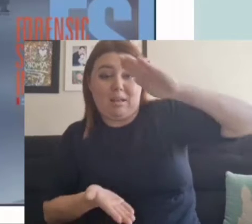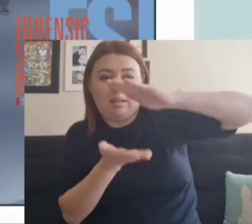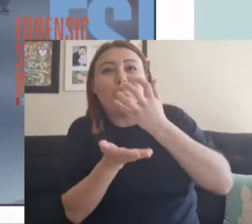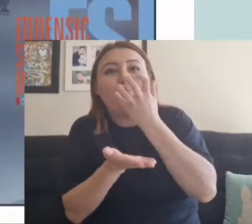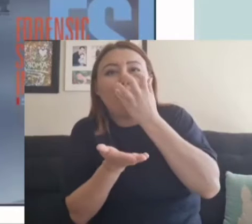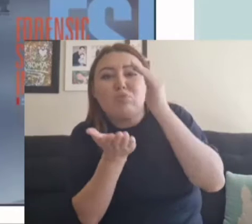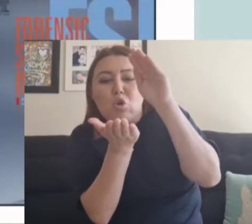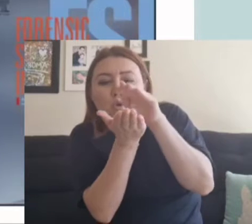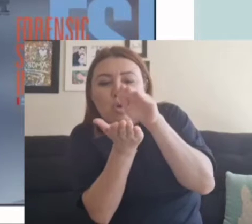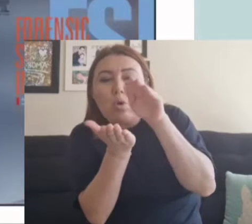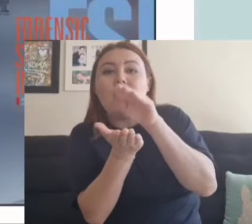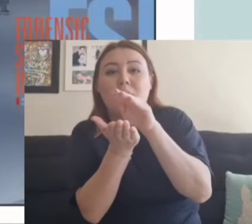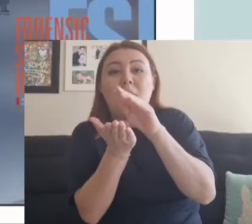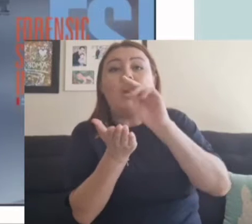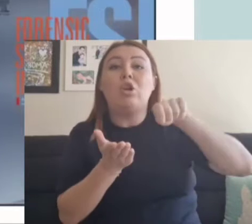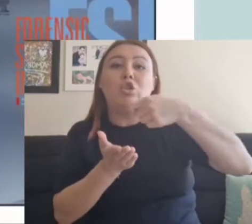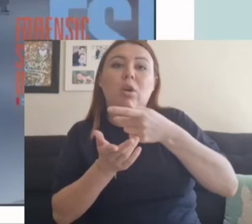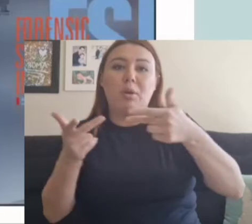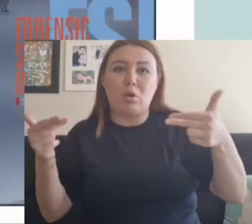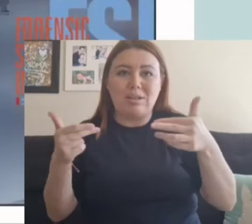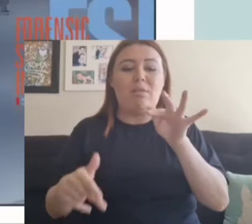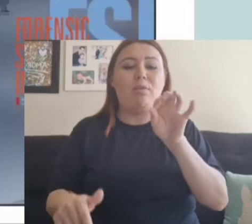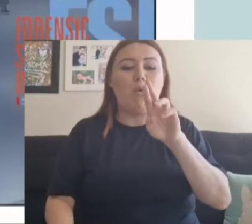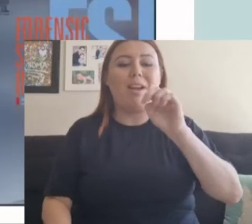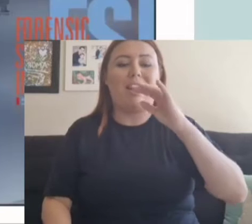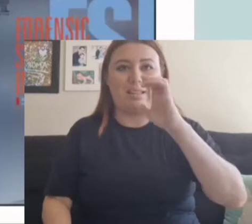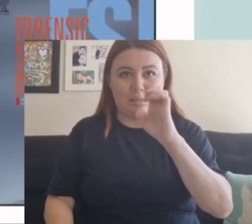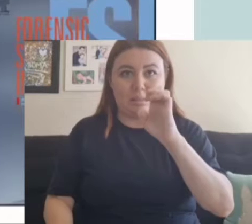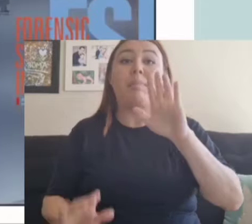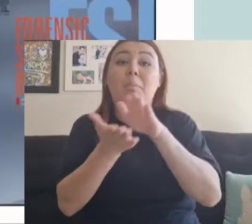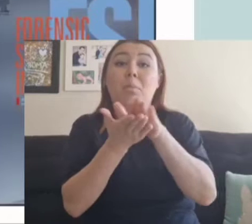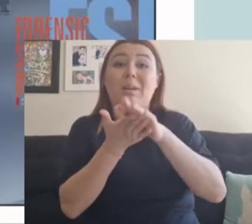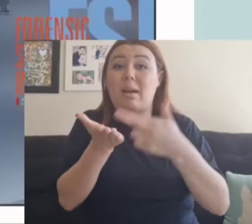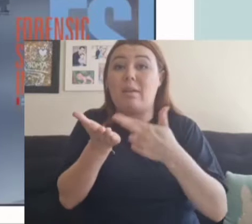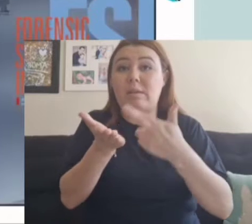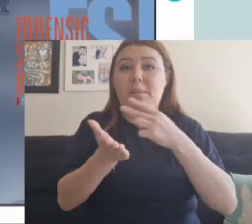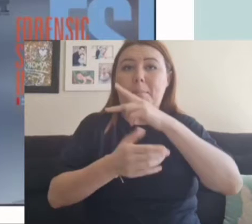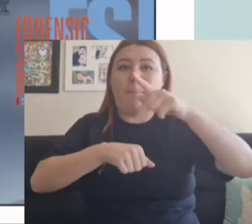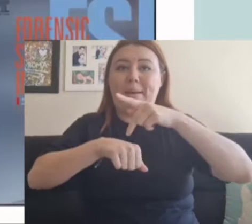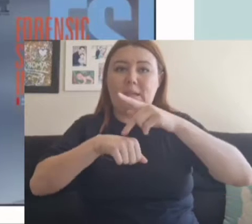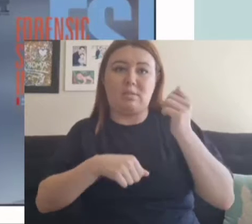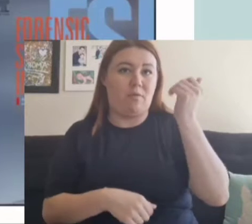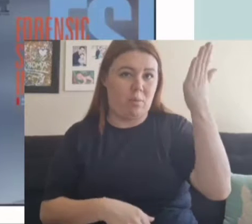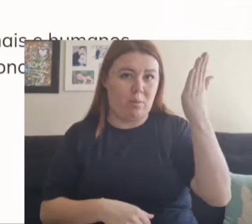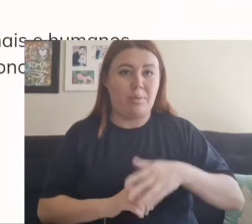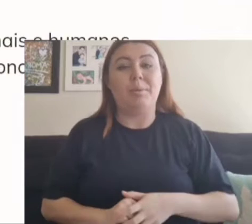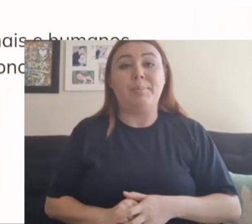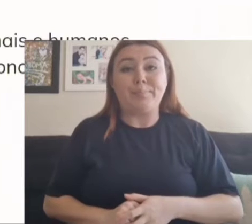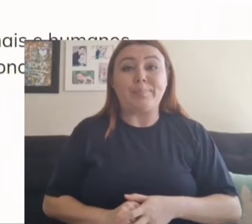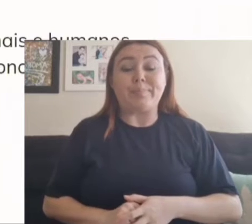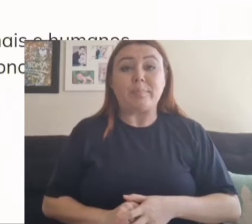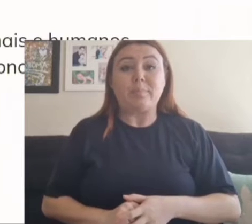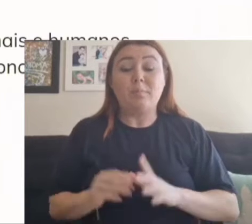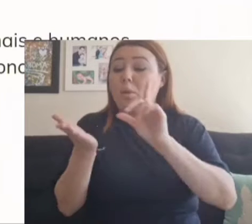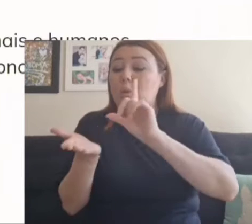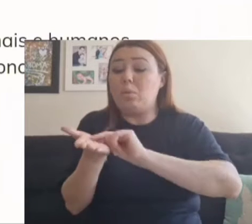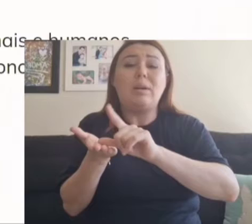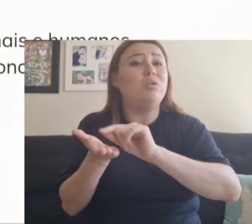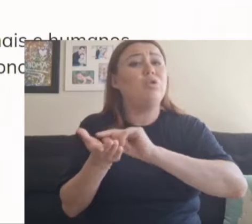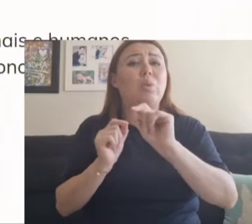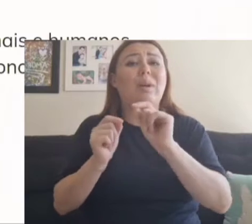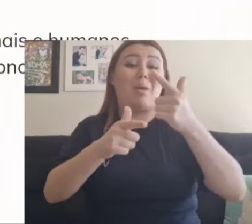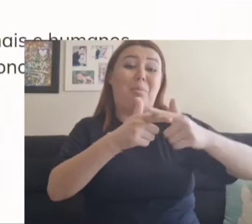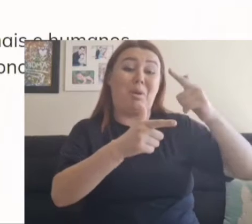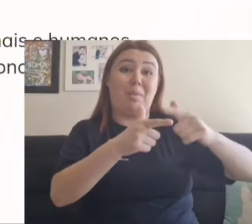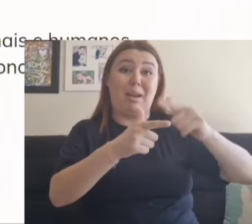sobre a avaliação da idade de filhotes, lidando com solicitações forenses, que foi publicado na Forensic Science International.